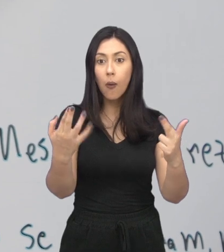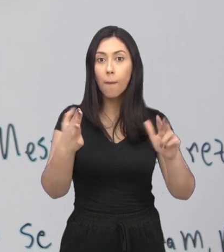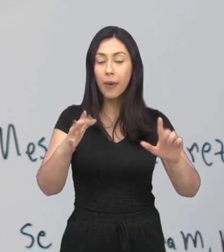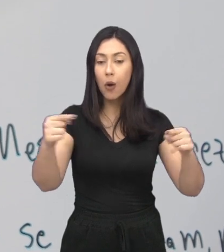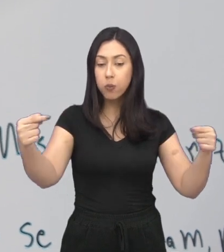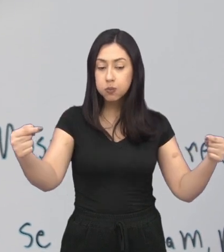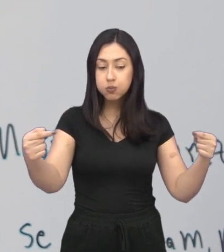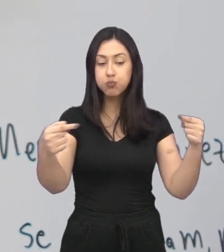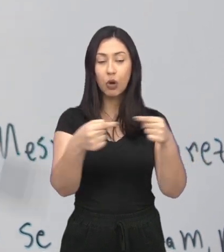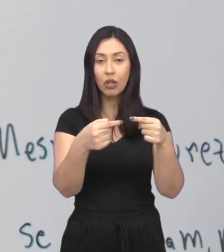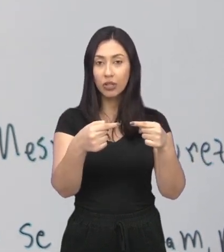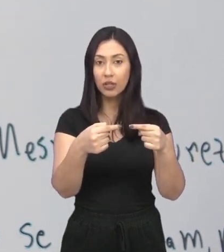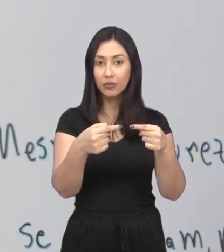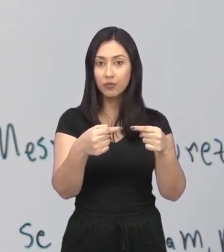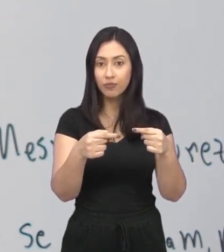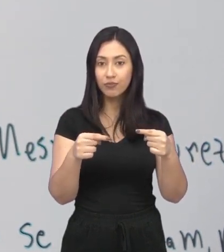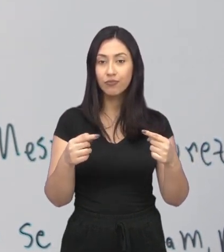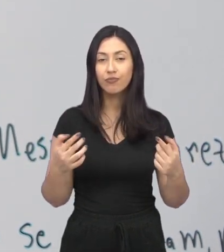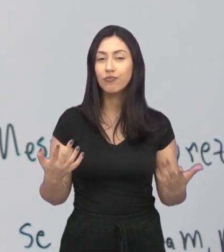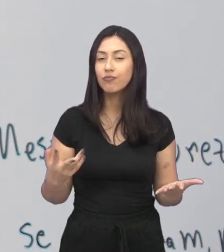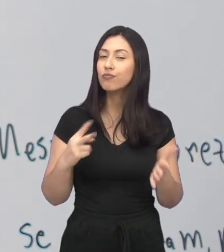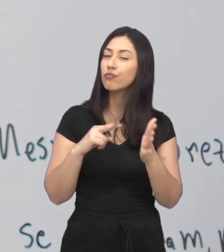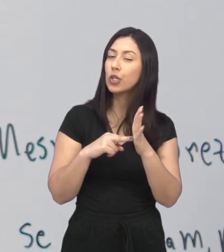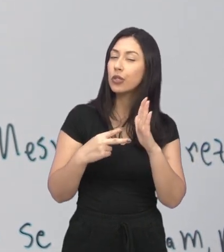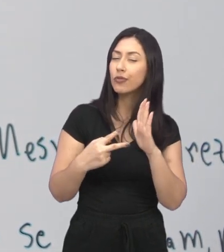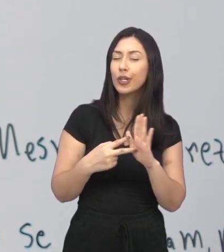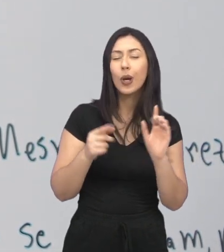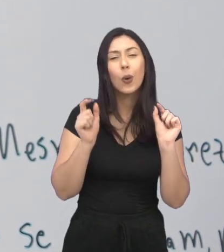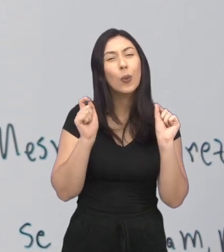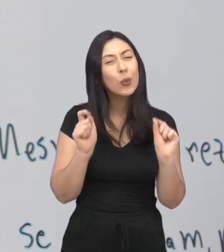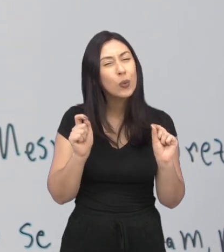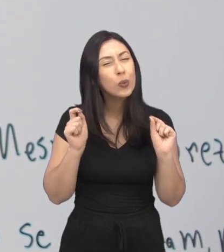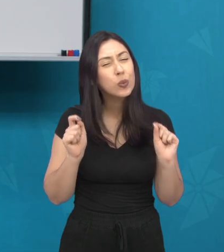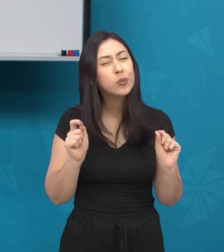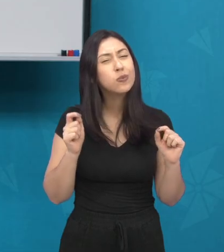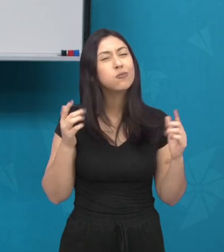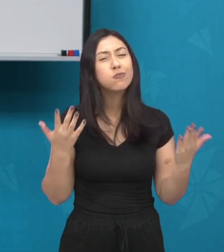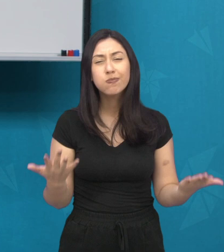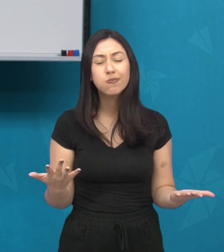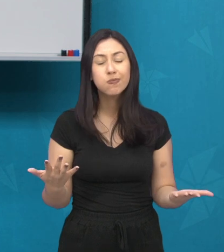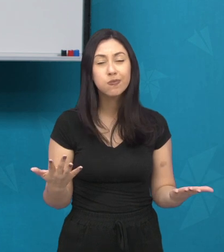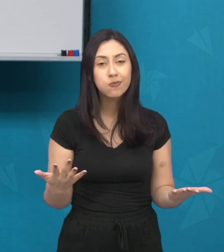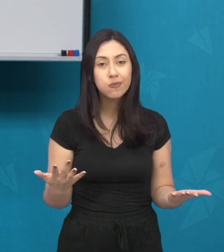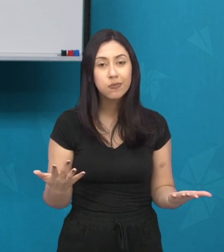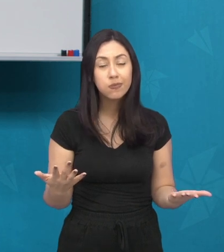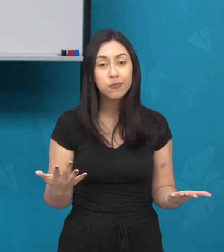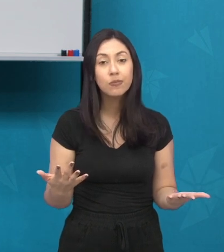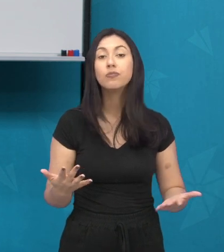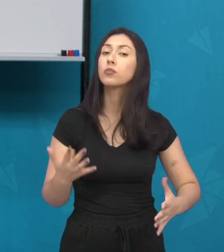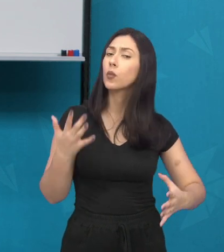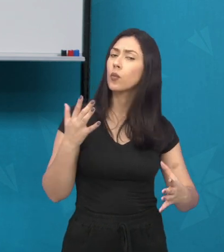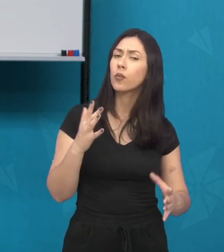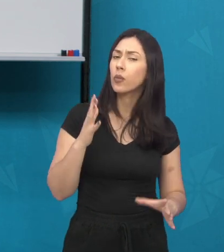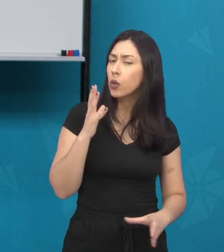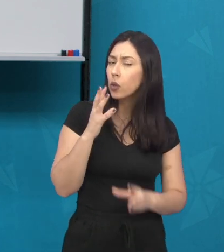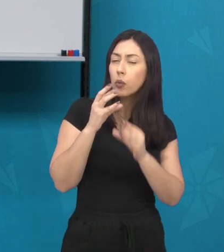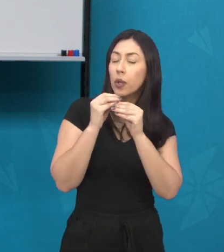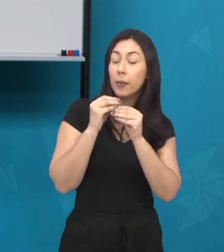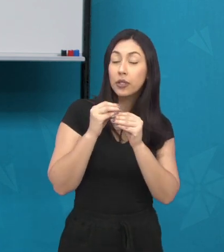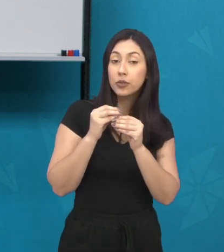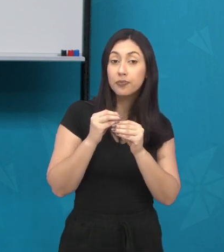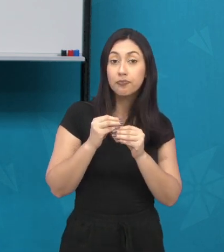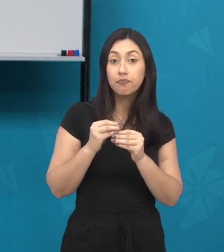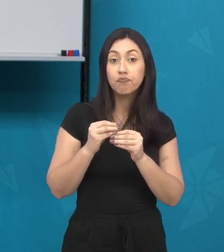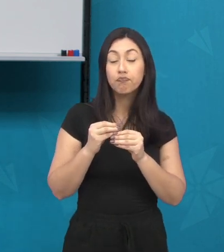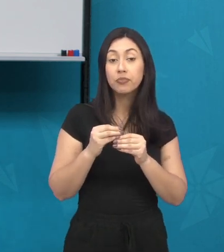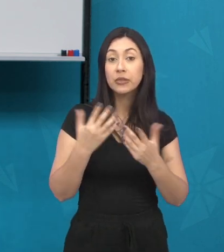sentido contrário o que que isso quer dizer galera o que que isso quer dizer resumidamente na